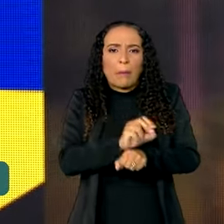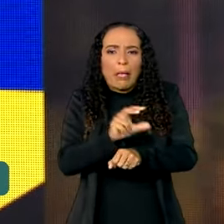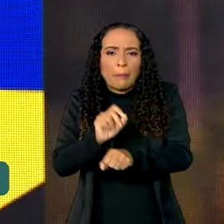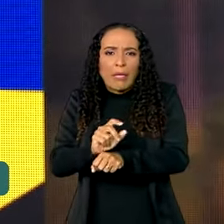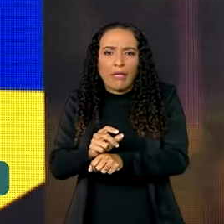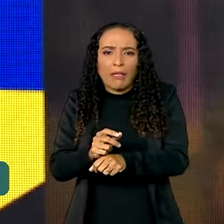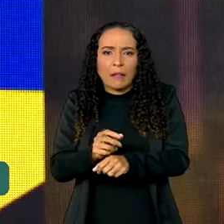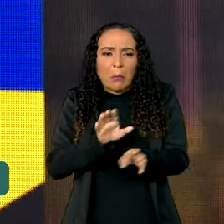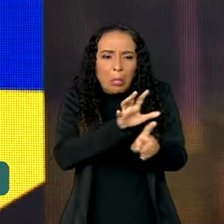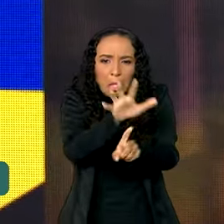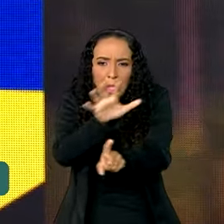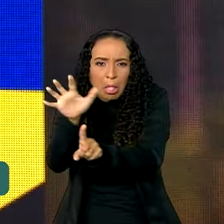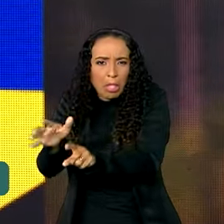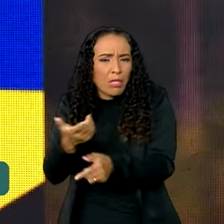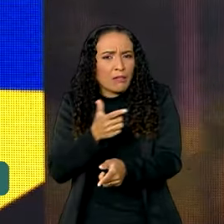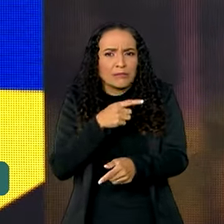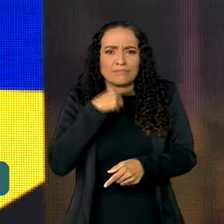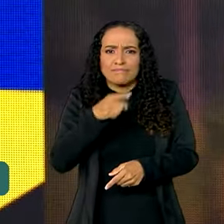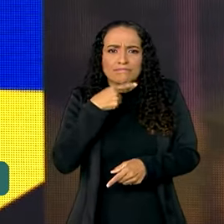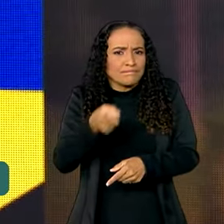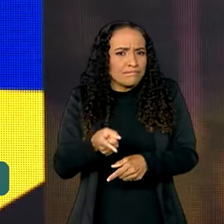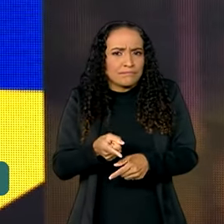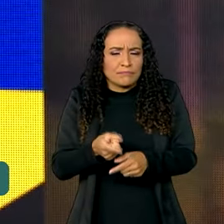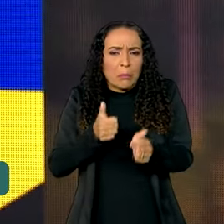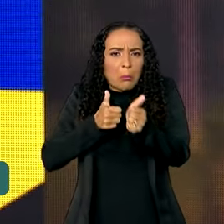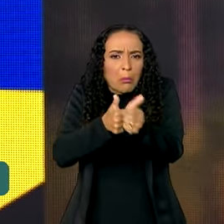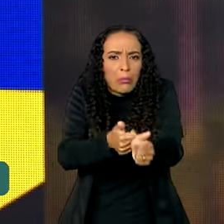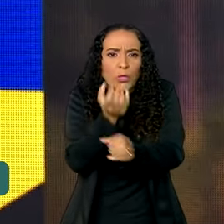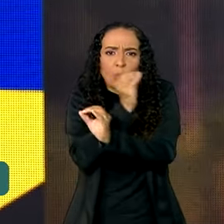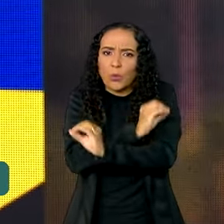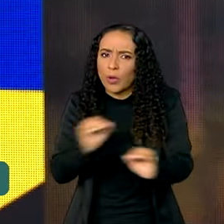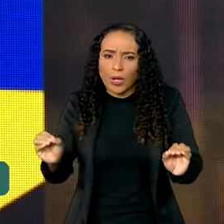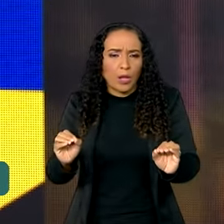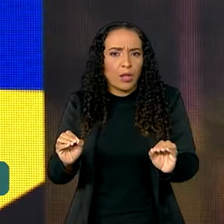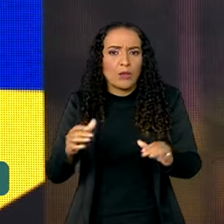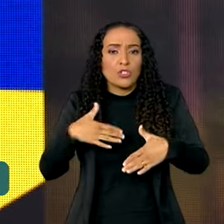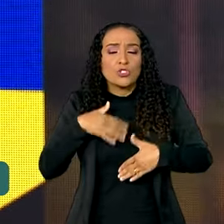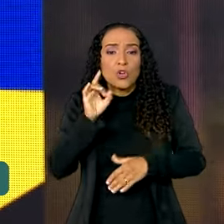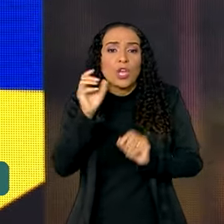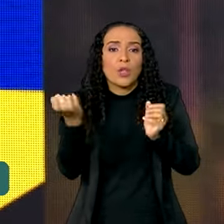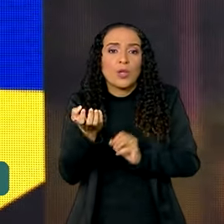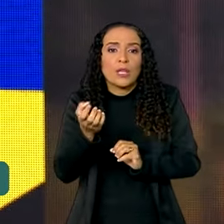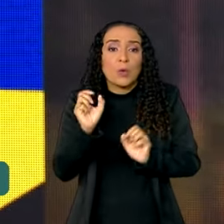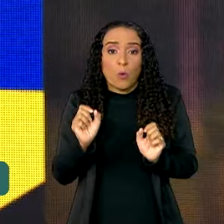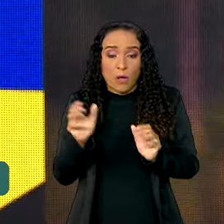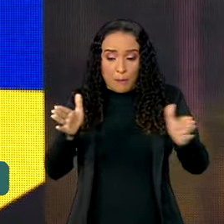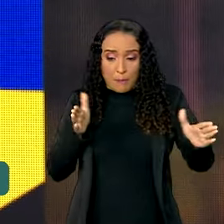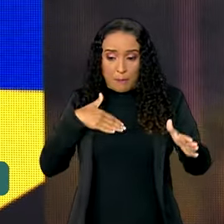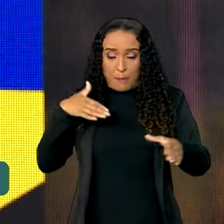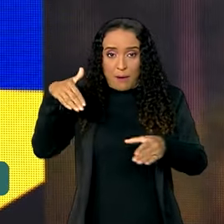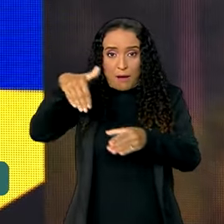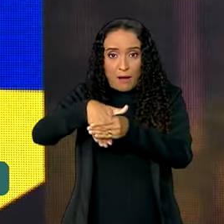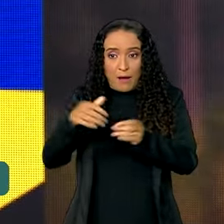ninguém, eu não quero nem perseguir ninguém. A única coisa que eu quero é que quando terminar o meu